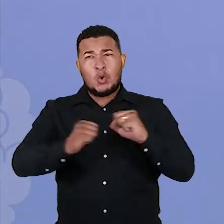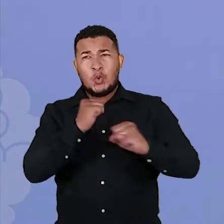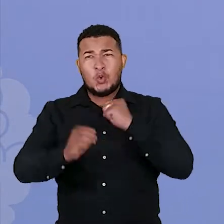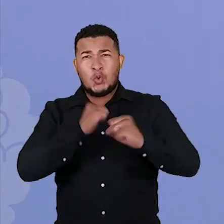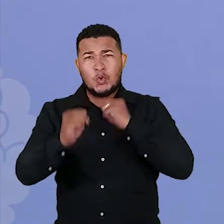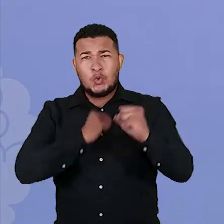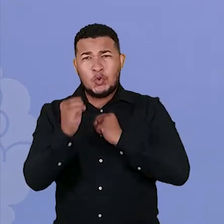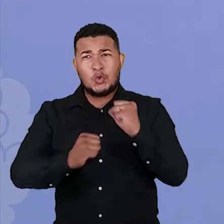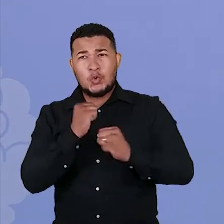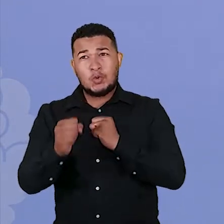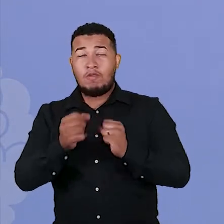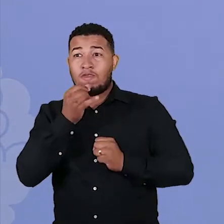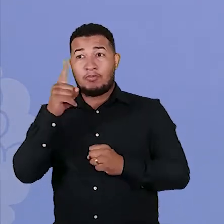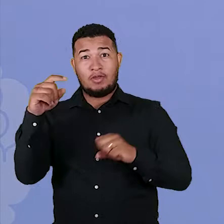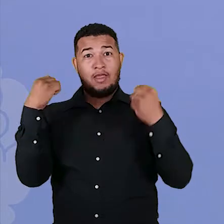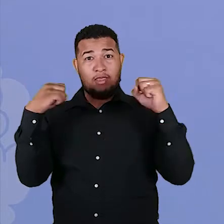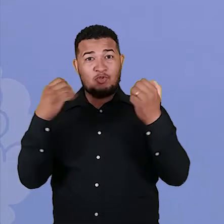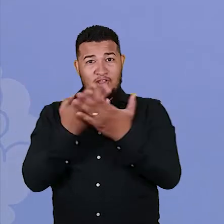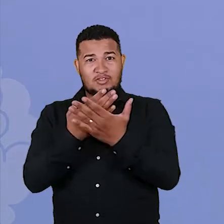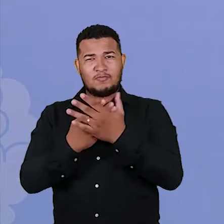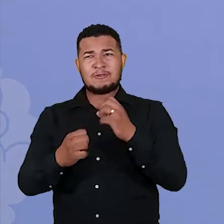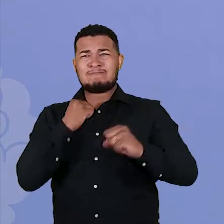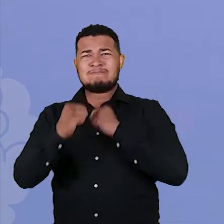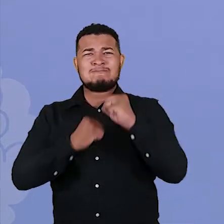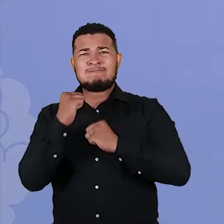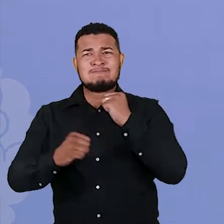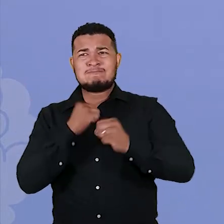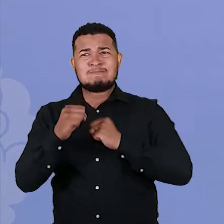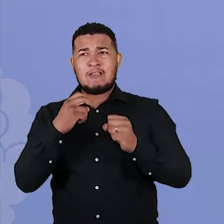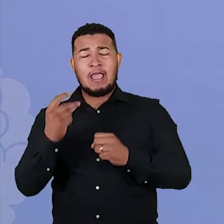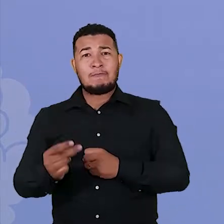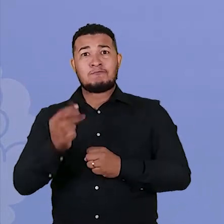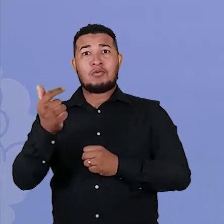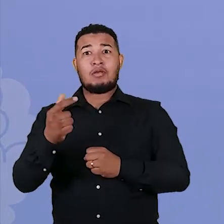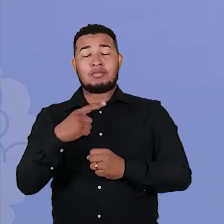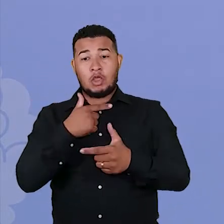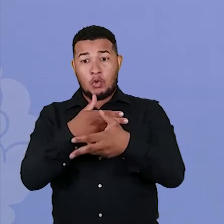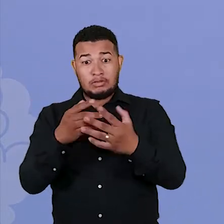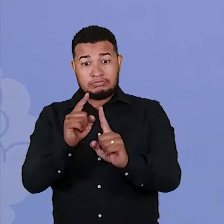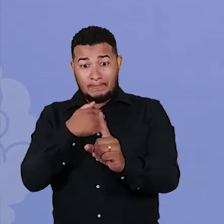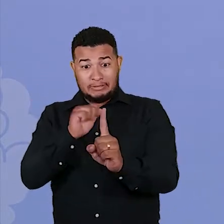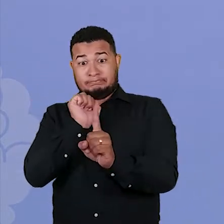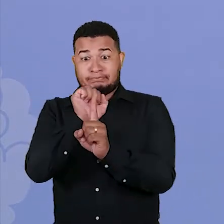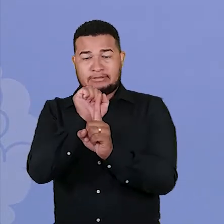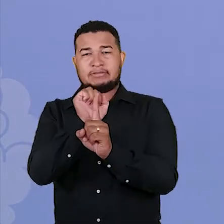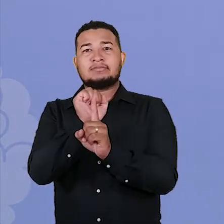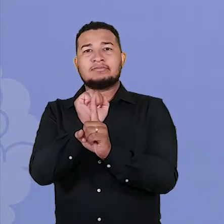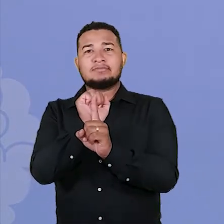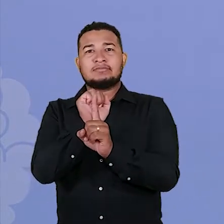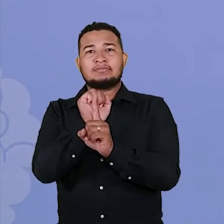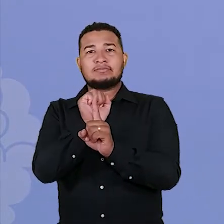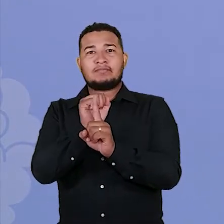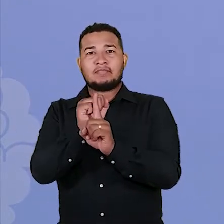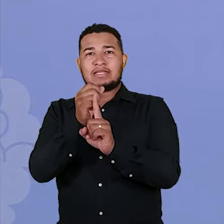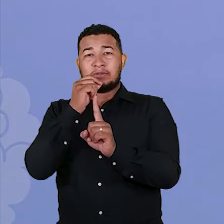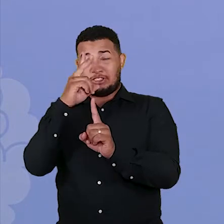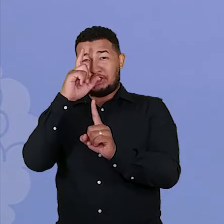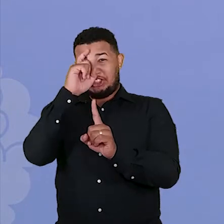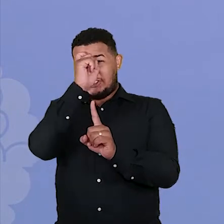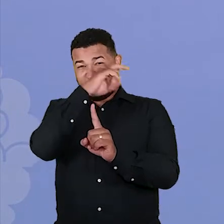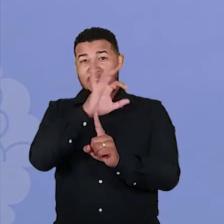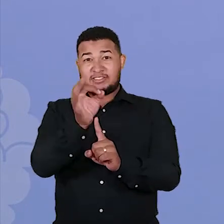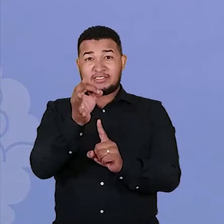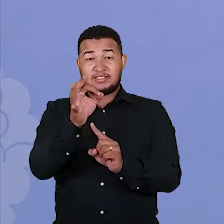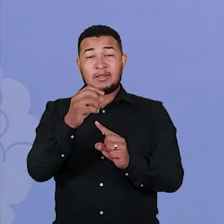correndo muito, sei lá, na educação física, está lá correndo, e do nada aparece alguma coisa no seu caminho, você tem que parar. E não é